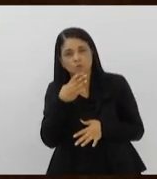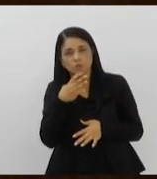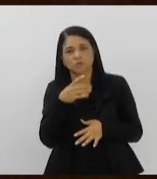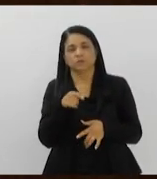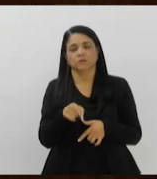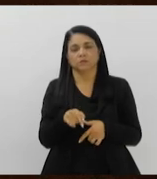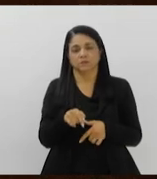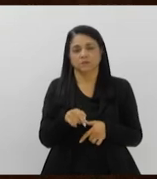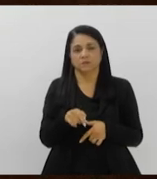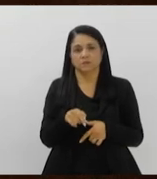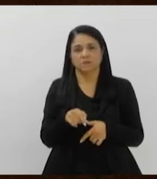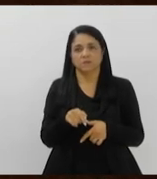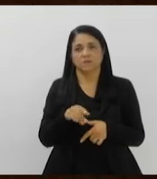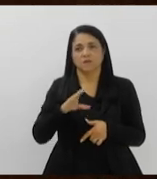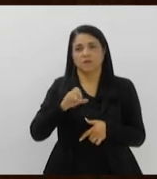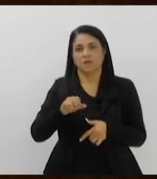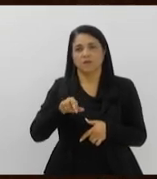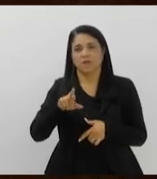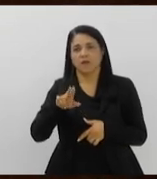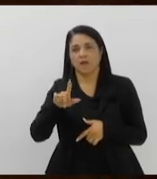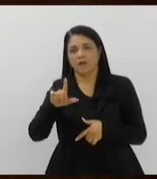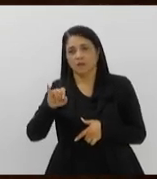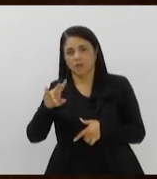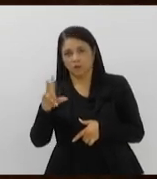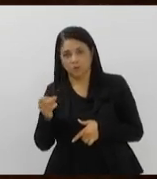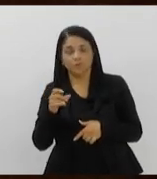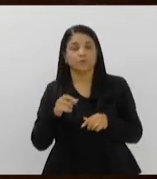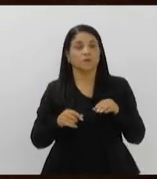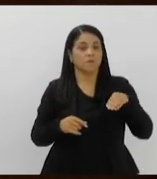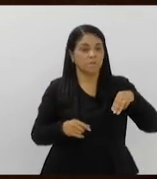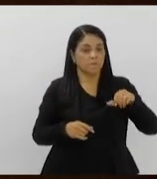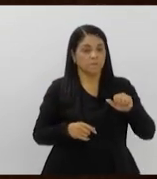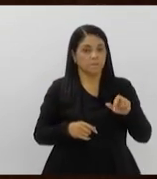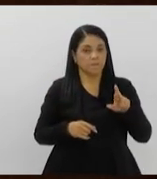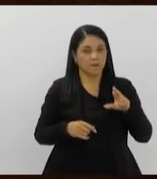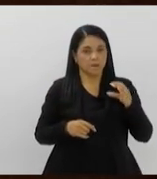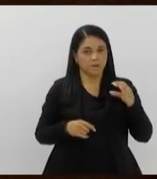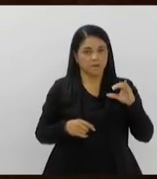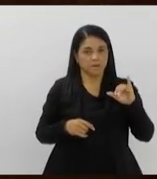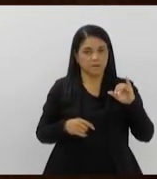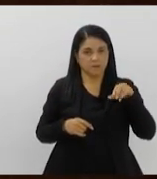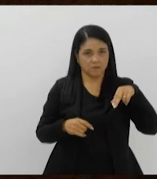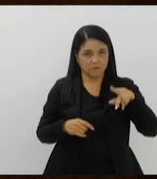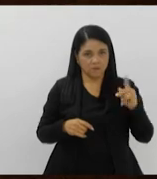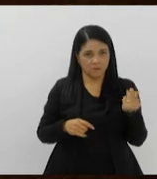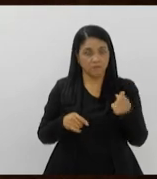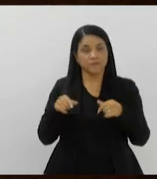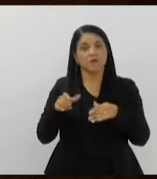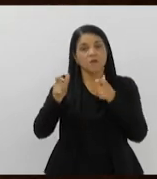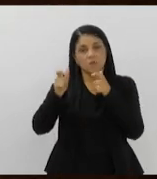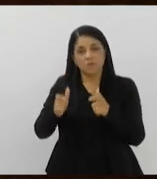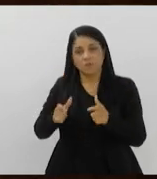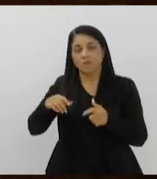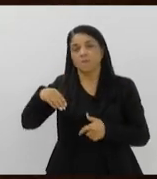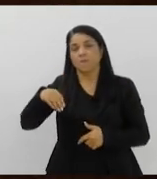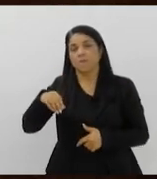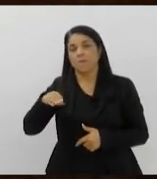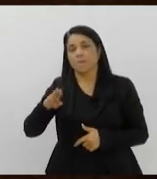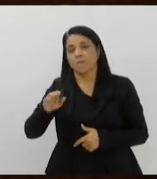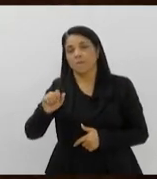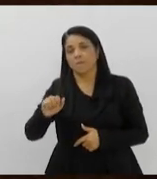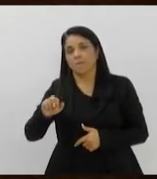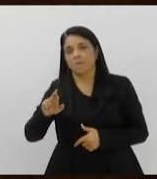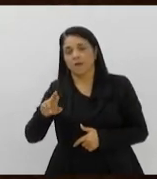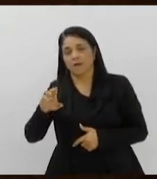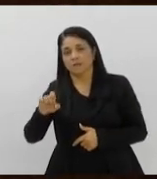a Carlinhos e a Marcinha, lá da comunidade, da localidade de Barcelos, de São João da Barra, que